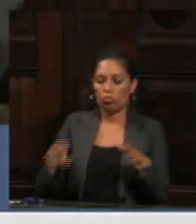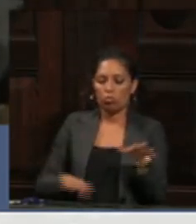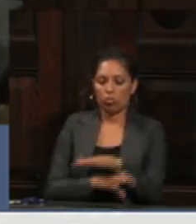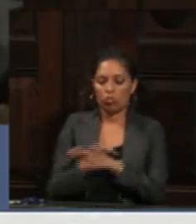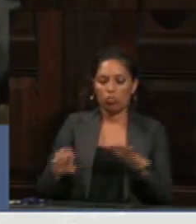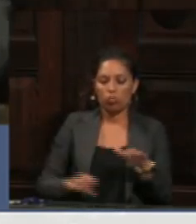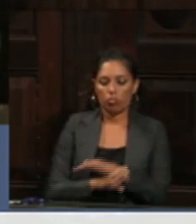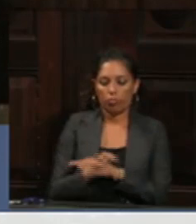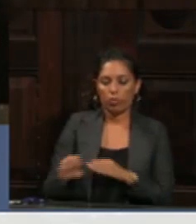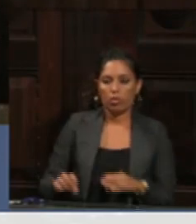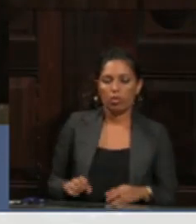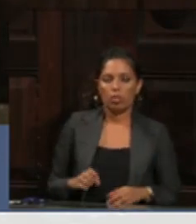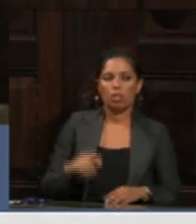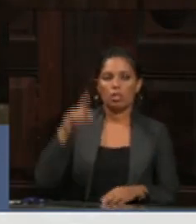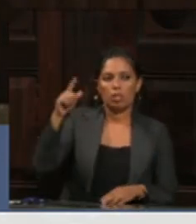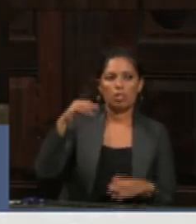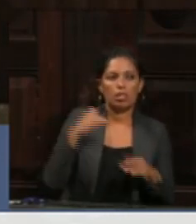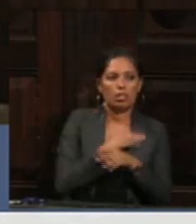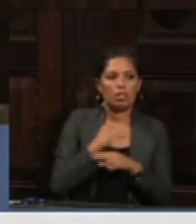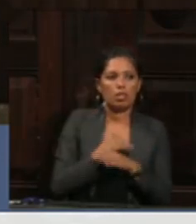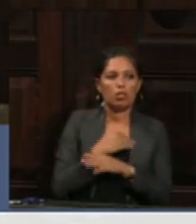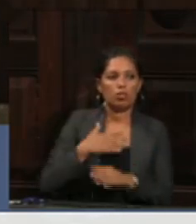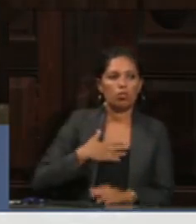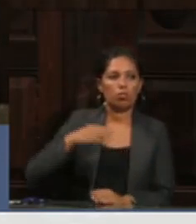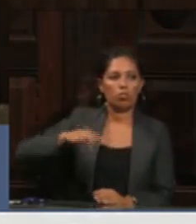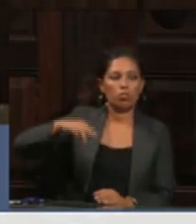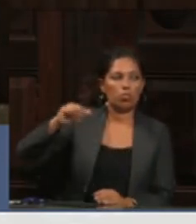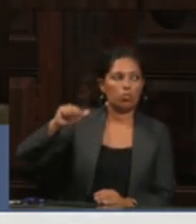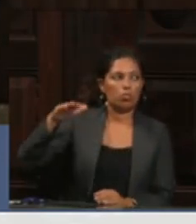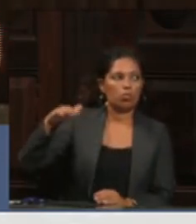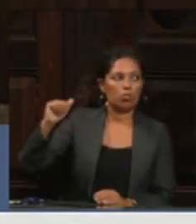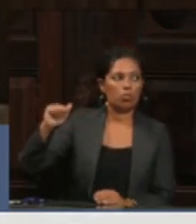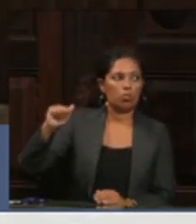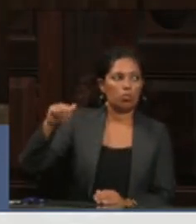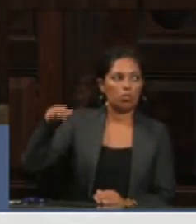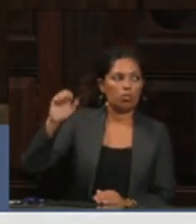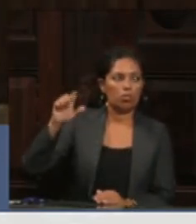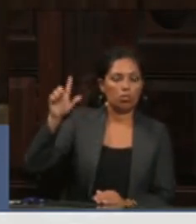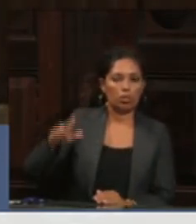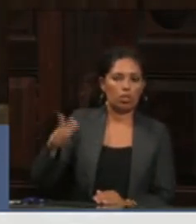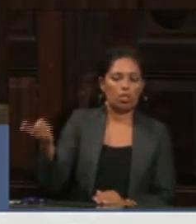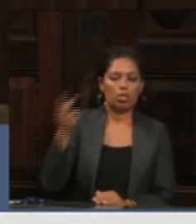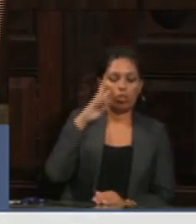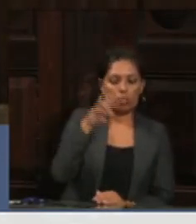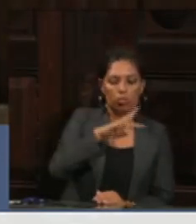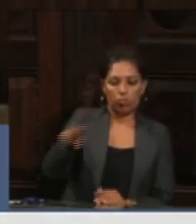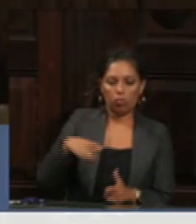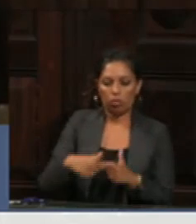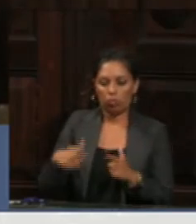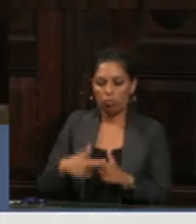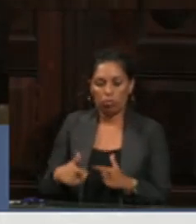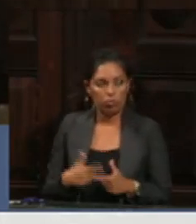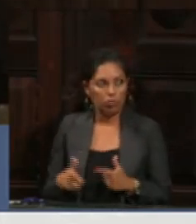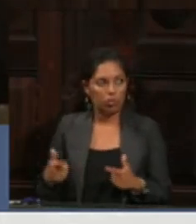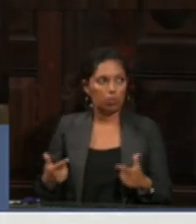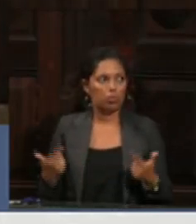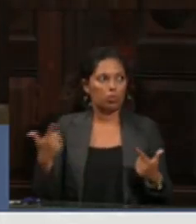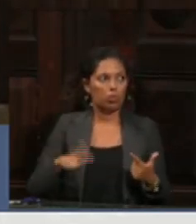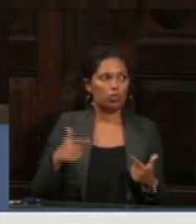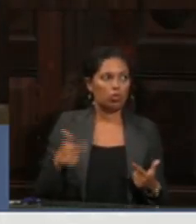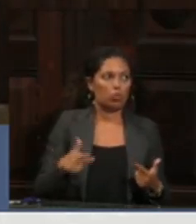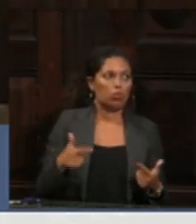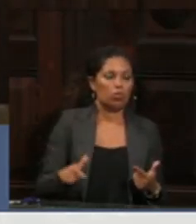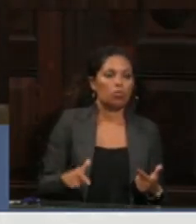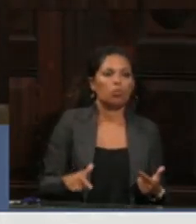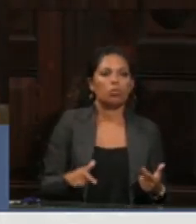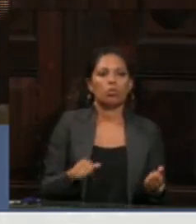de Macaé que criaram, vendo o desmando da cidade de Macaé, que não tem interlocução com o